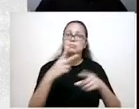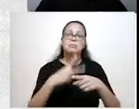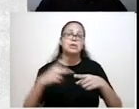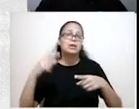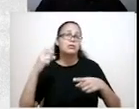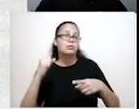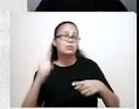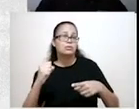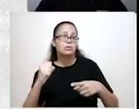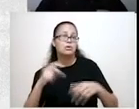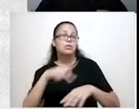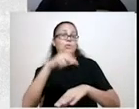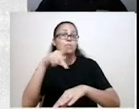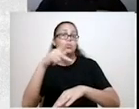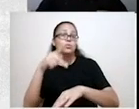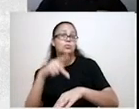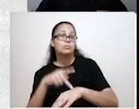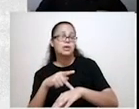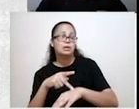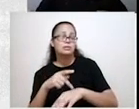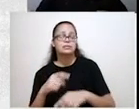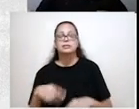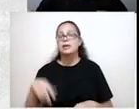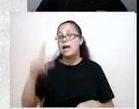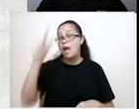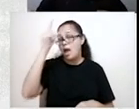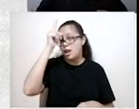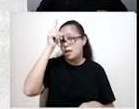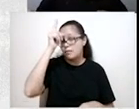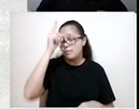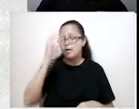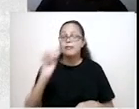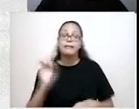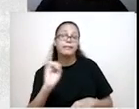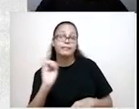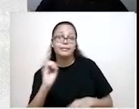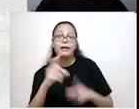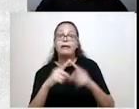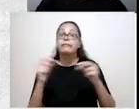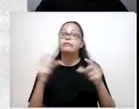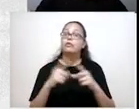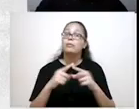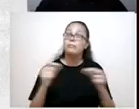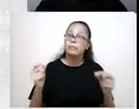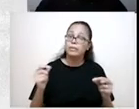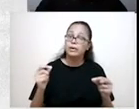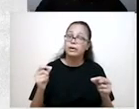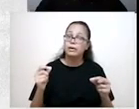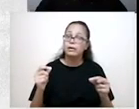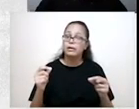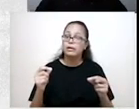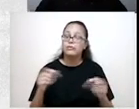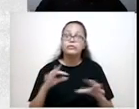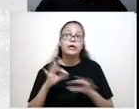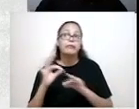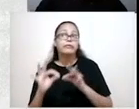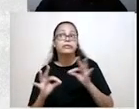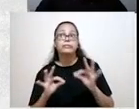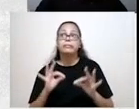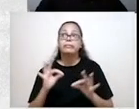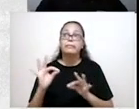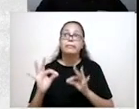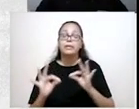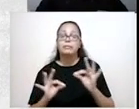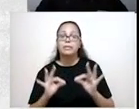do eixo. Então, Alemanha, Itália e Japão, né, que já vinham se preparando havia anos para o conflito,